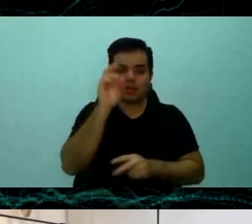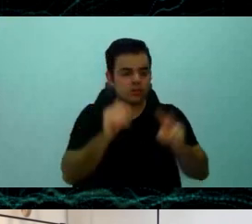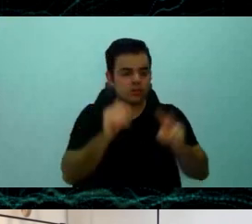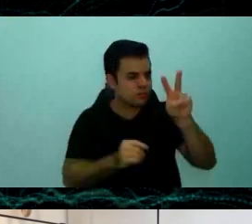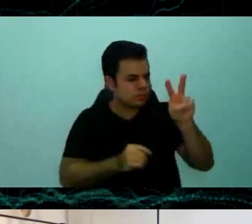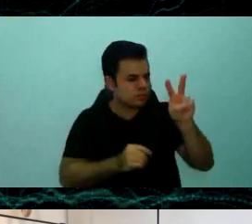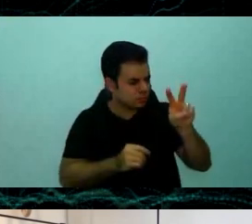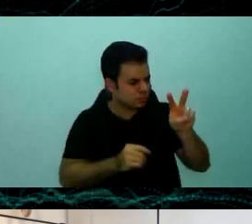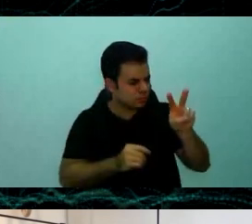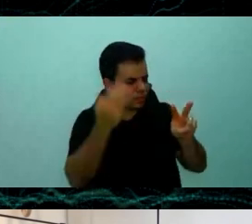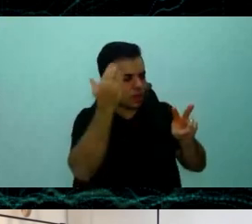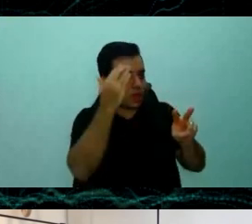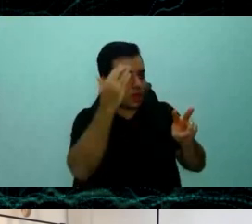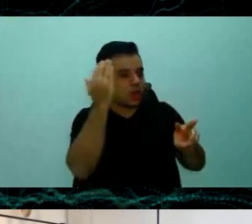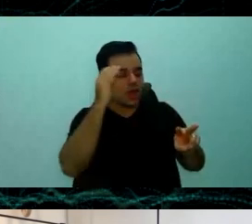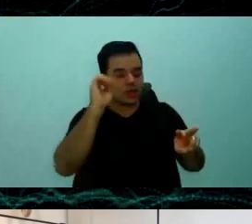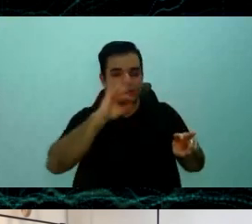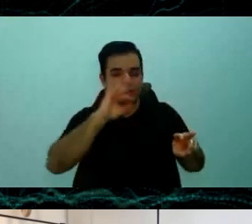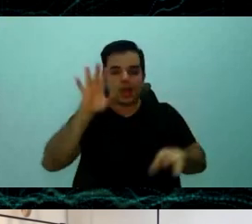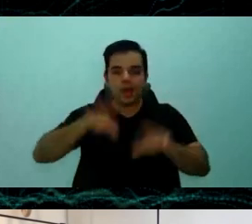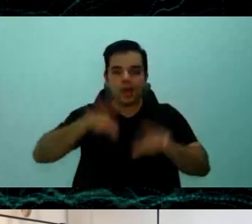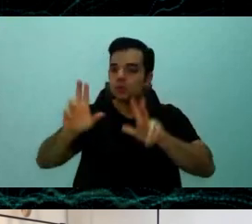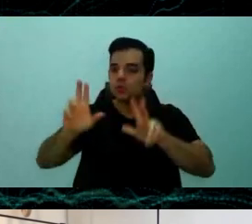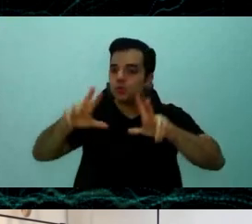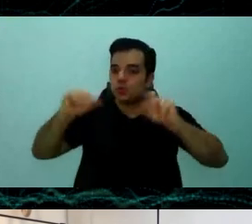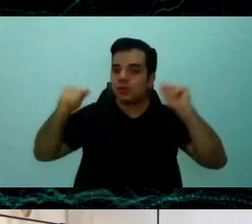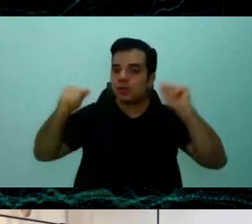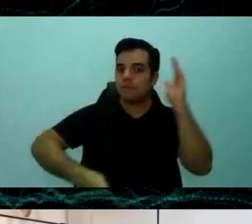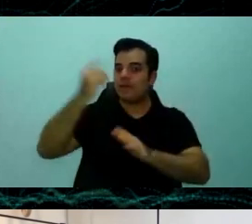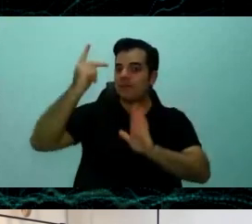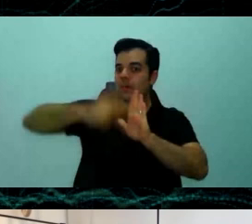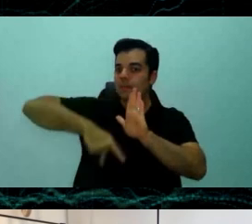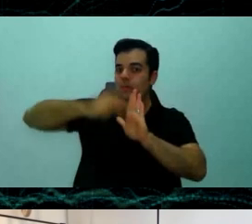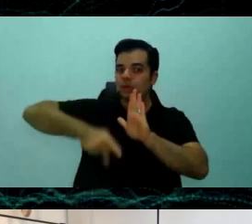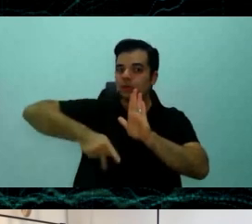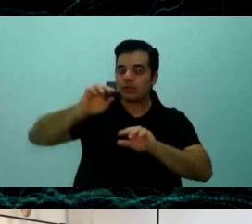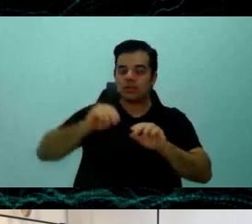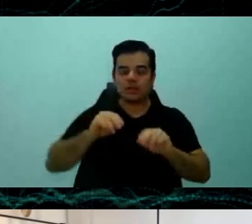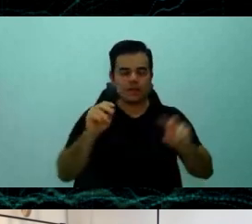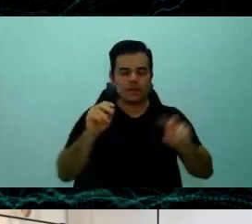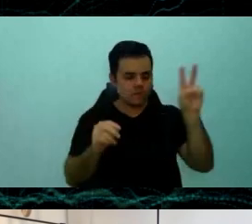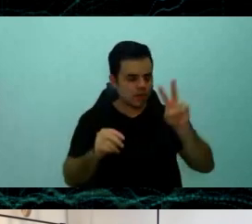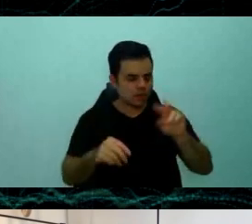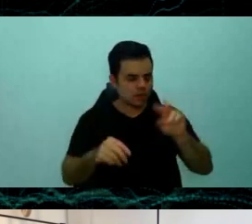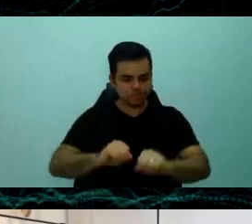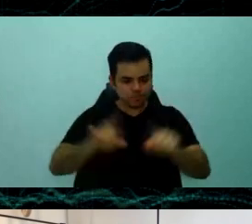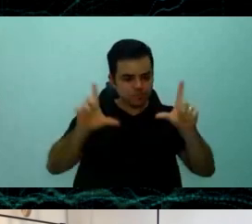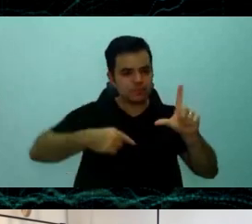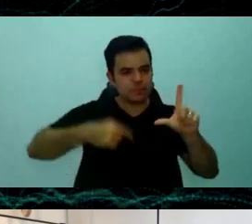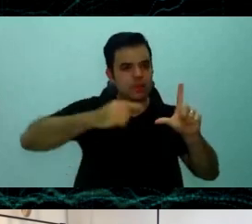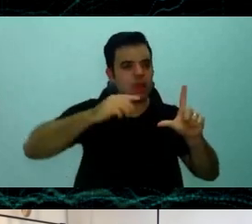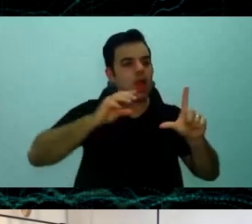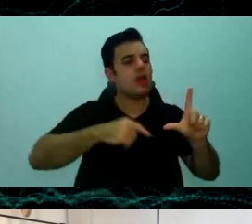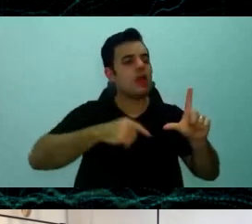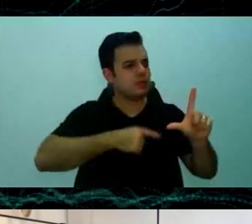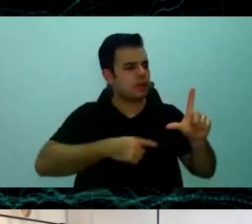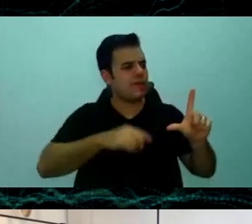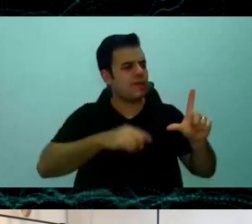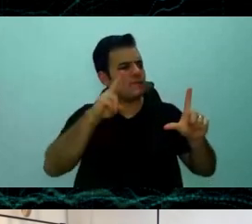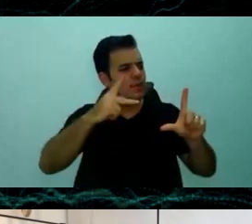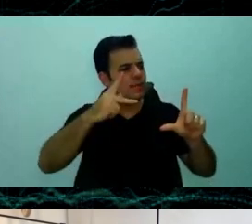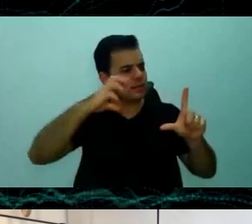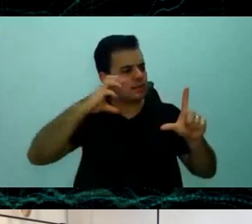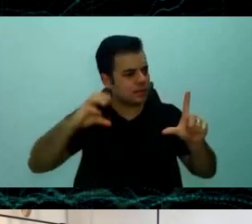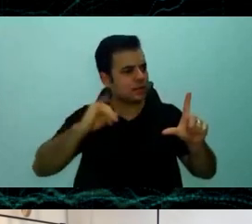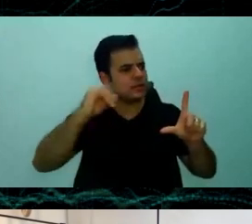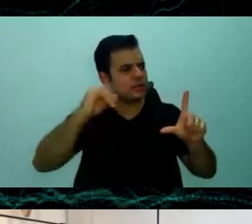acontecendo aqui. Se eu nunca tivesse mexido nesse projeto, eu só de abrir aqui eu já entenderia que tem uma instância, uma VPC, um